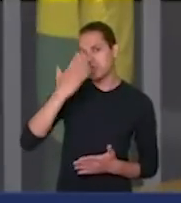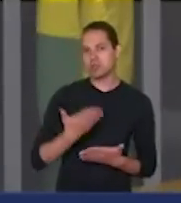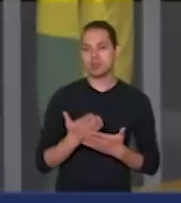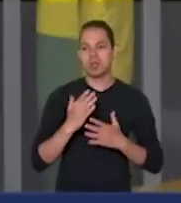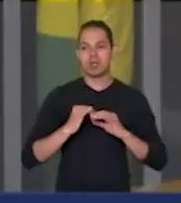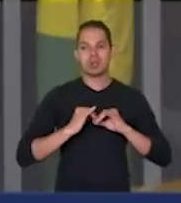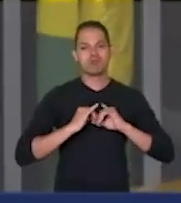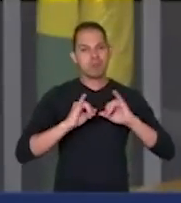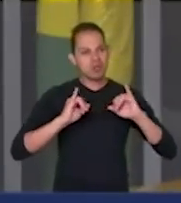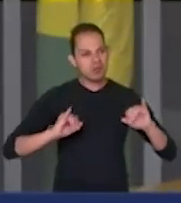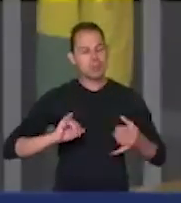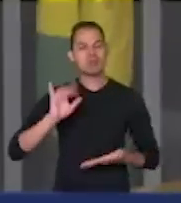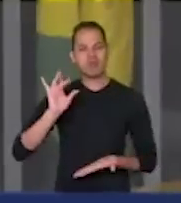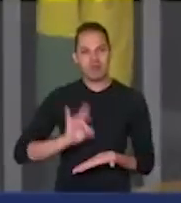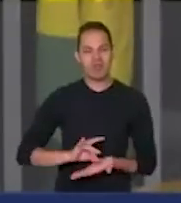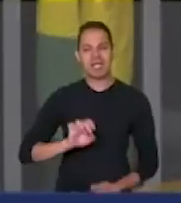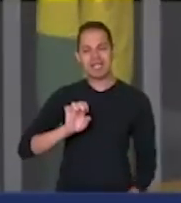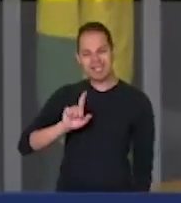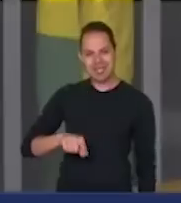são verdadeiras.